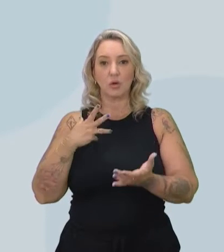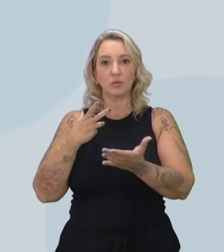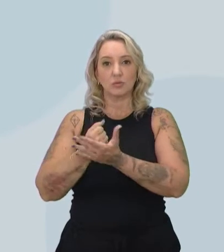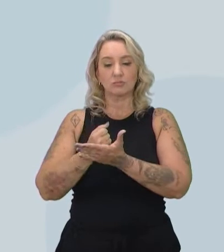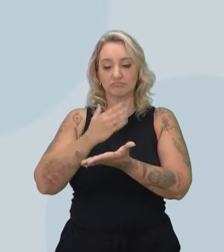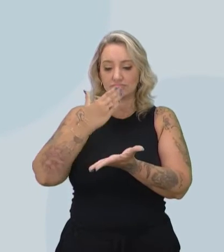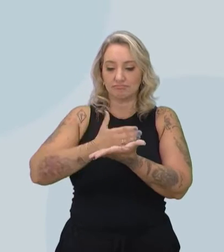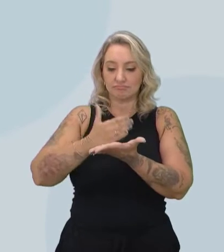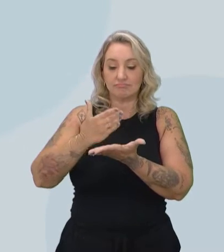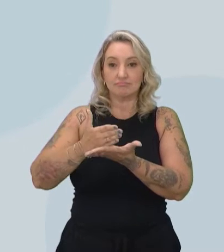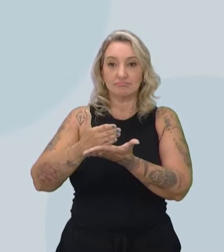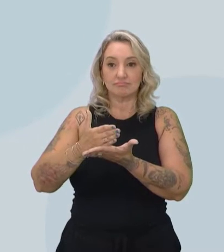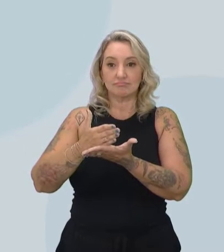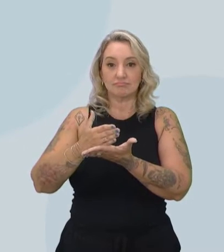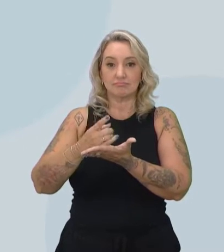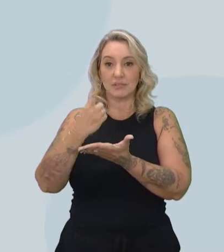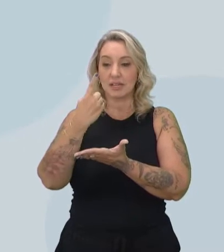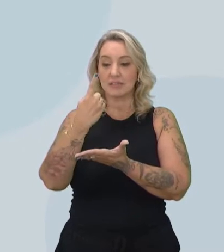comprado em parcelas iguais de